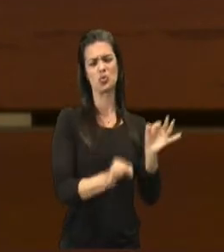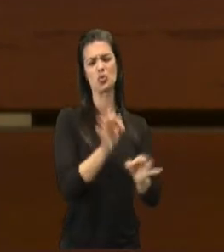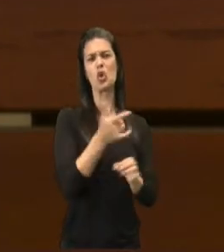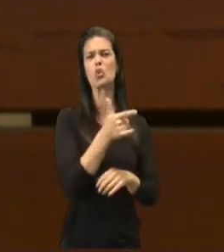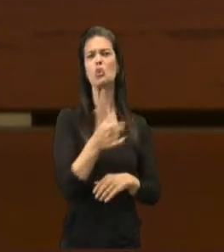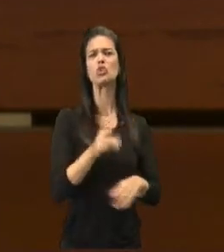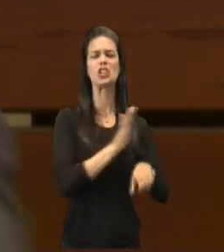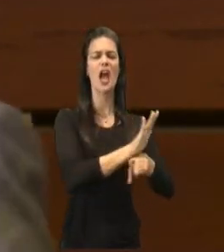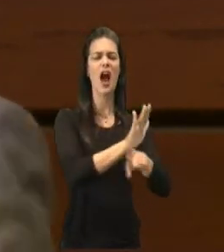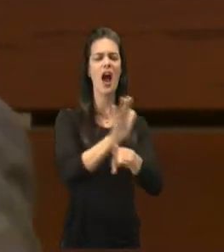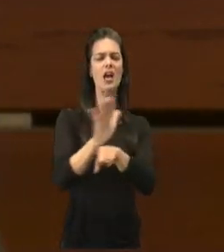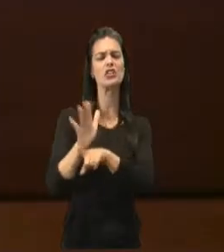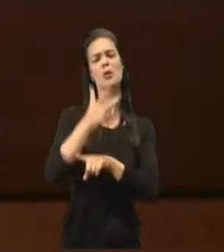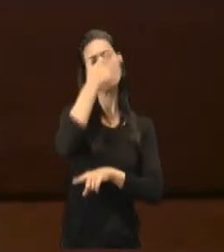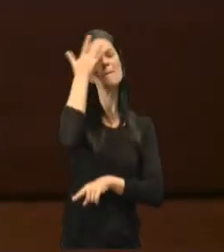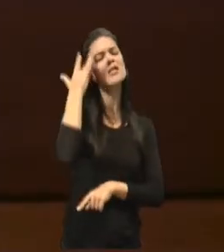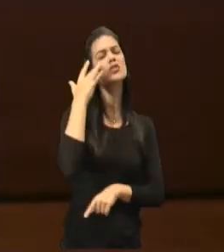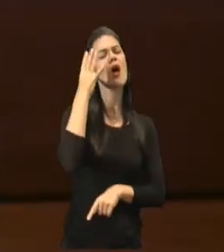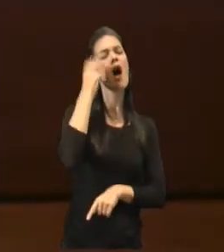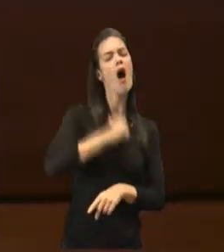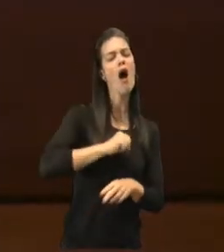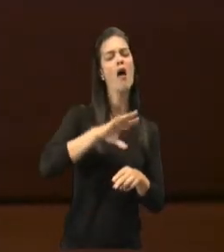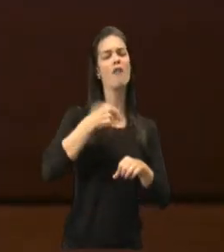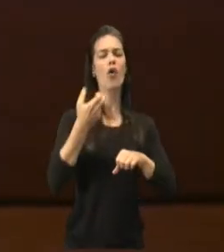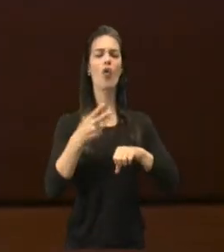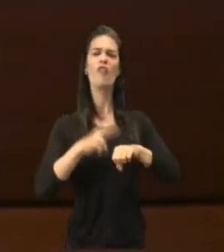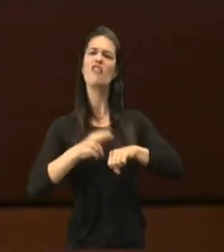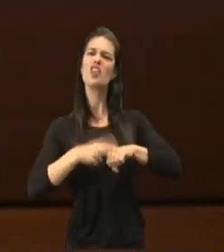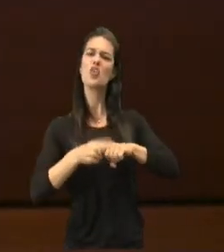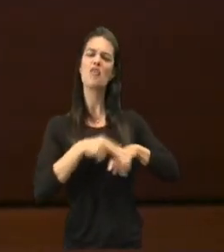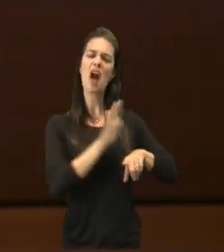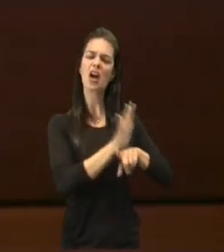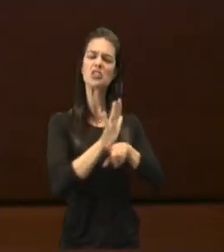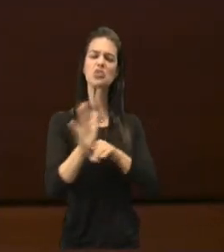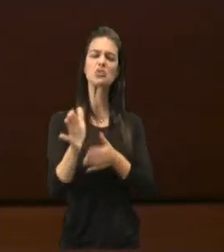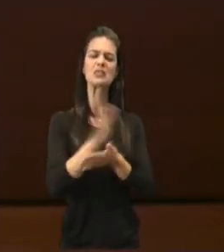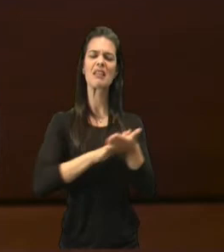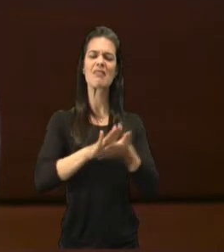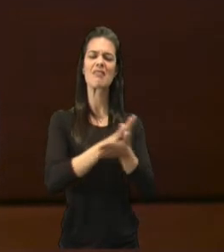viúvas. As pessoas estavam completamente alheias aos problemas sociais.